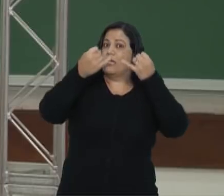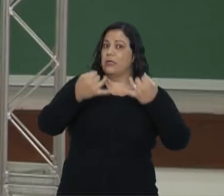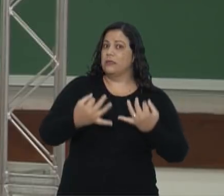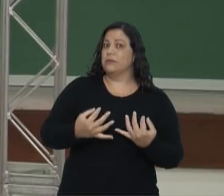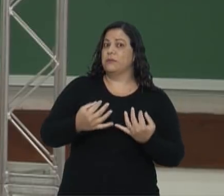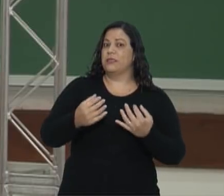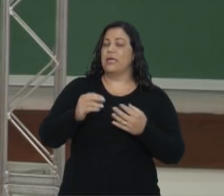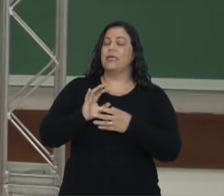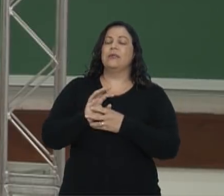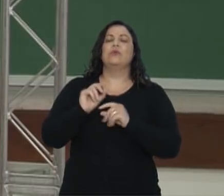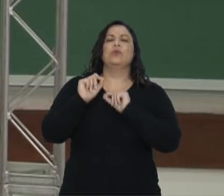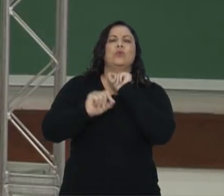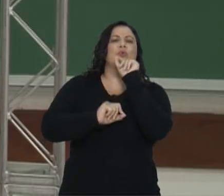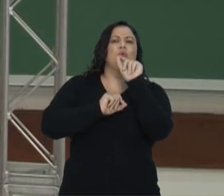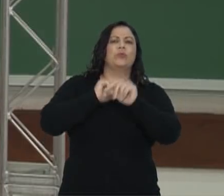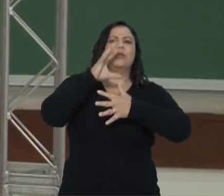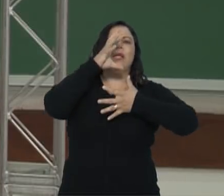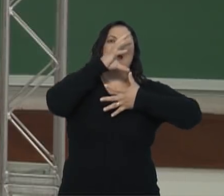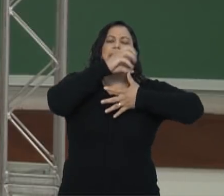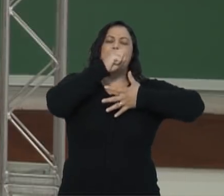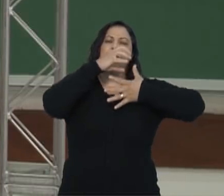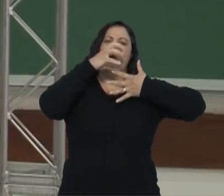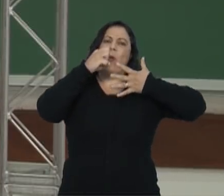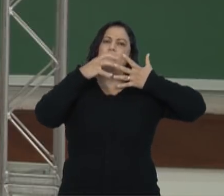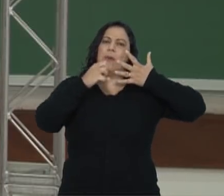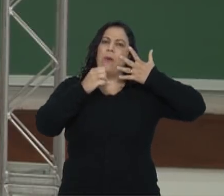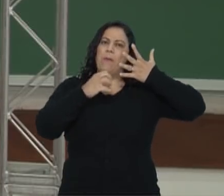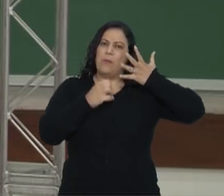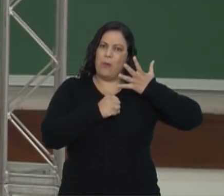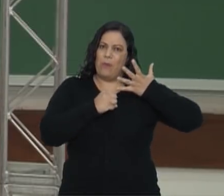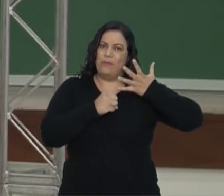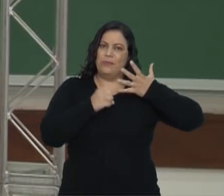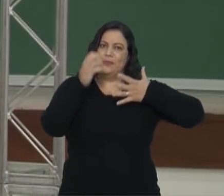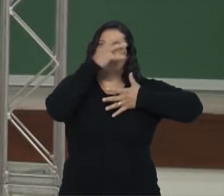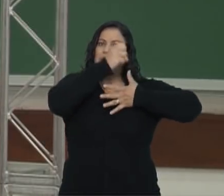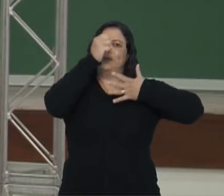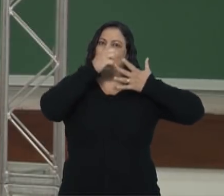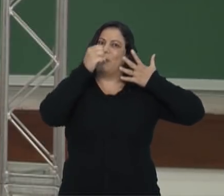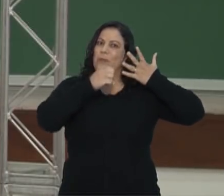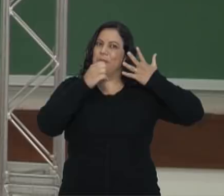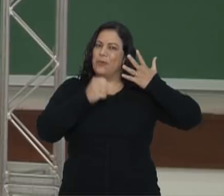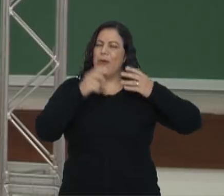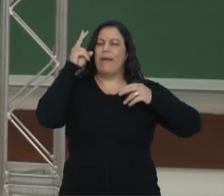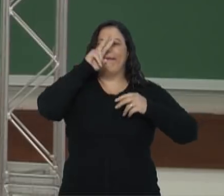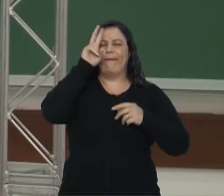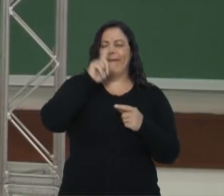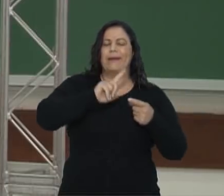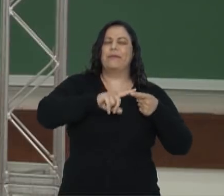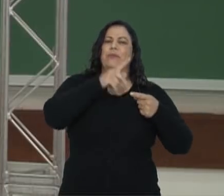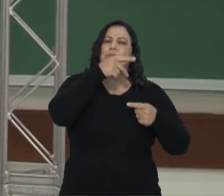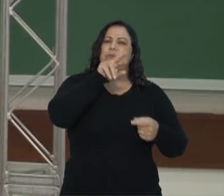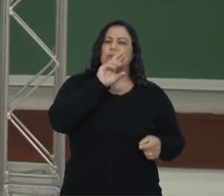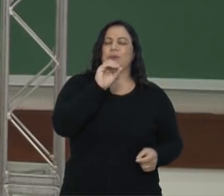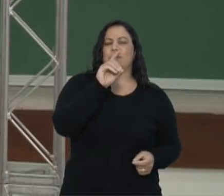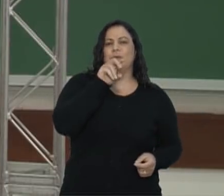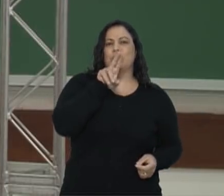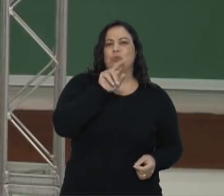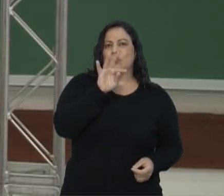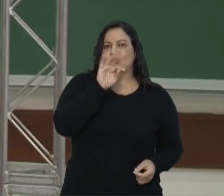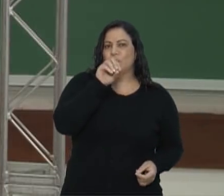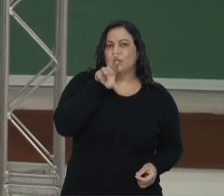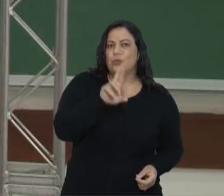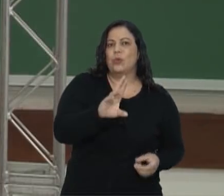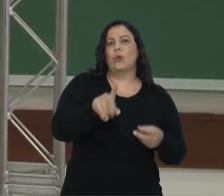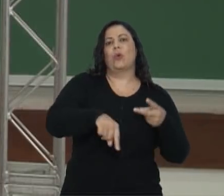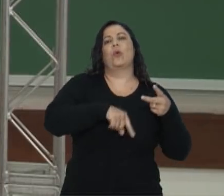teia alimentar? Lembra? Produtor que fazia fotossíntese, os consumidores que se alimentavam de outros seres